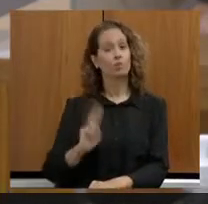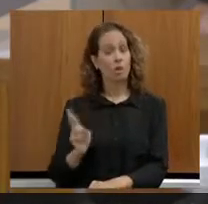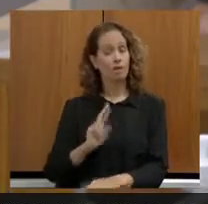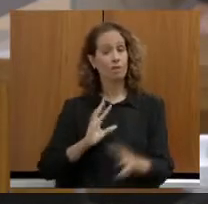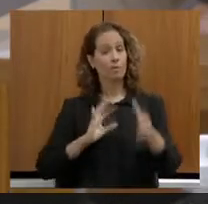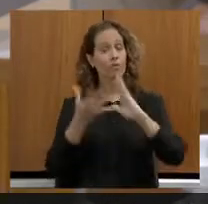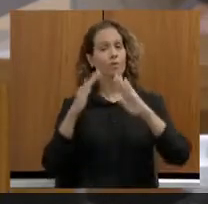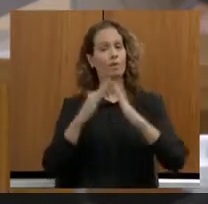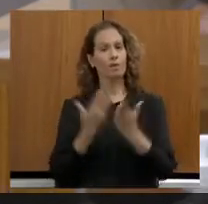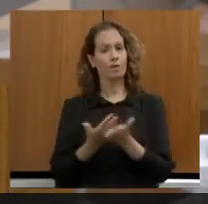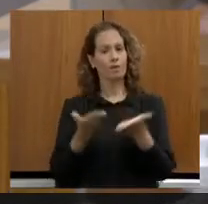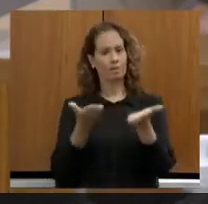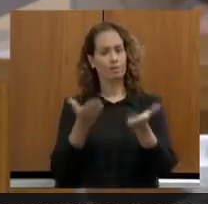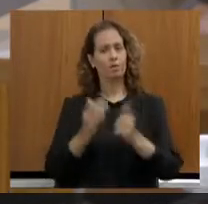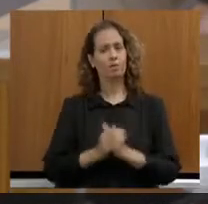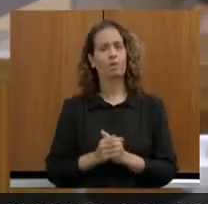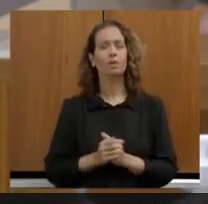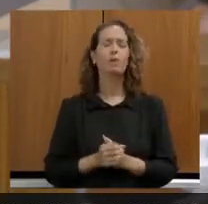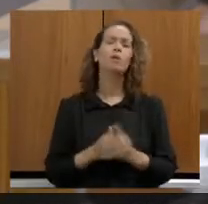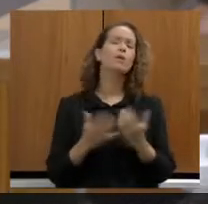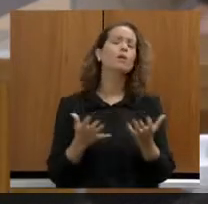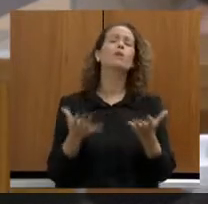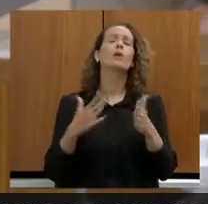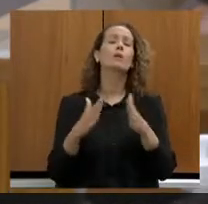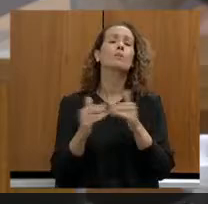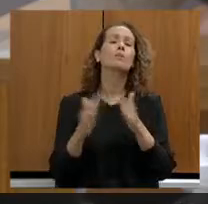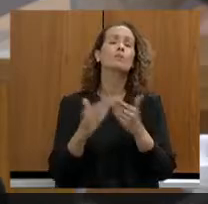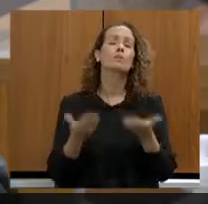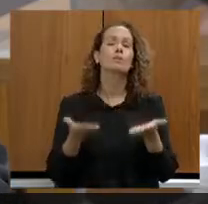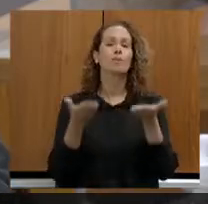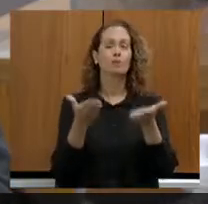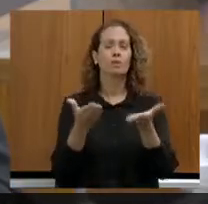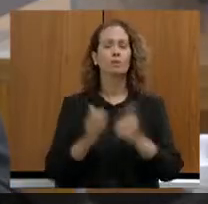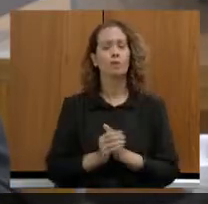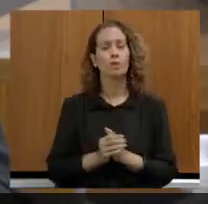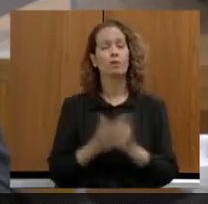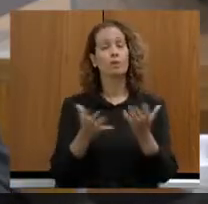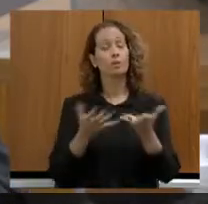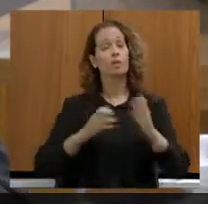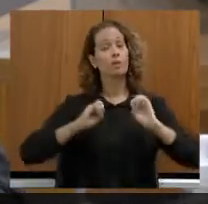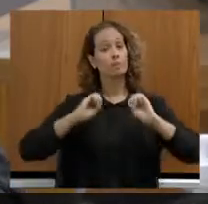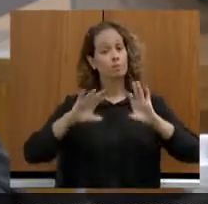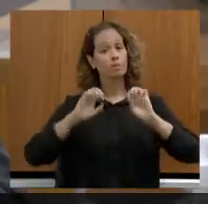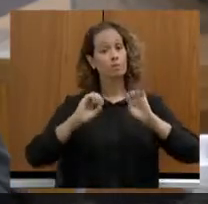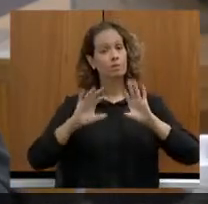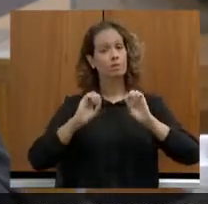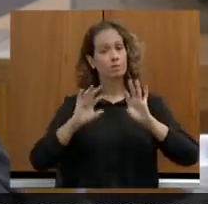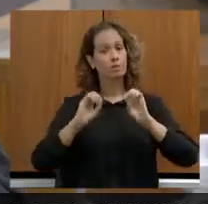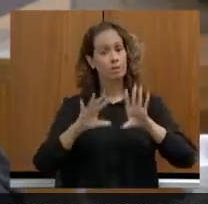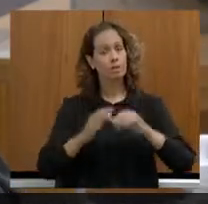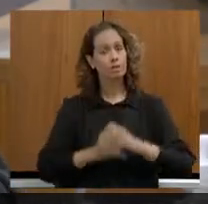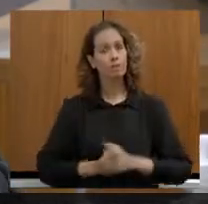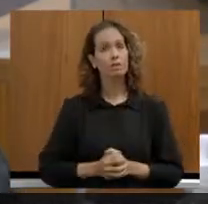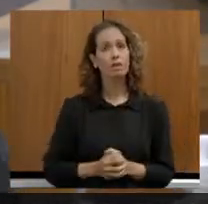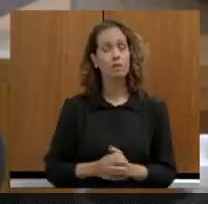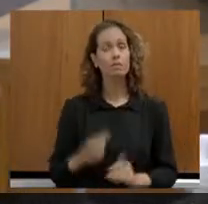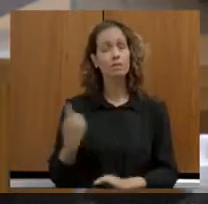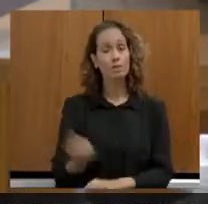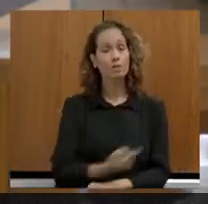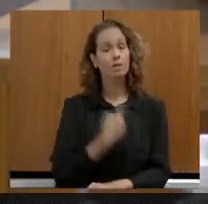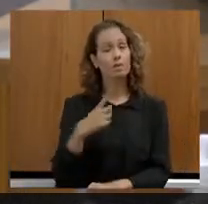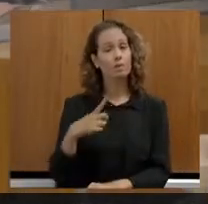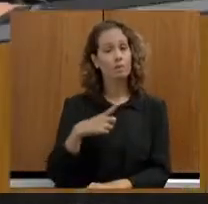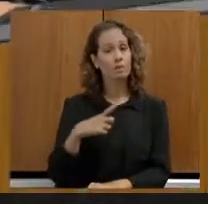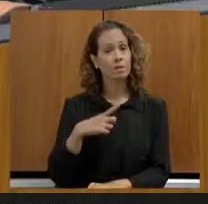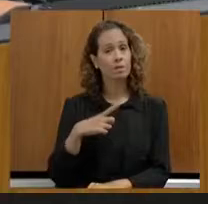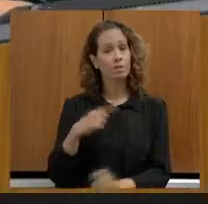E é isso que eu quero bem vindo de cá a senhora Eu quero uma educação que a gente